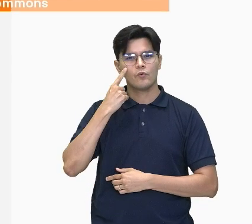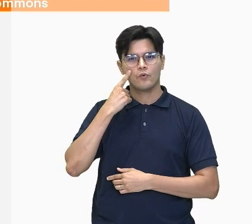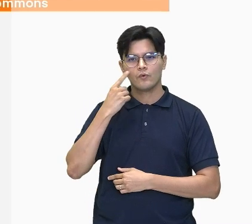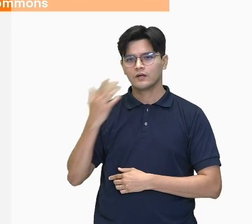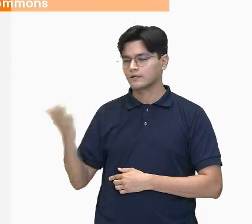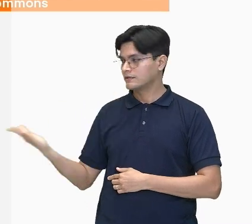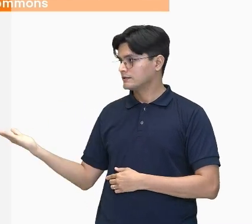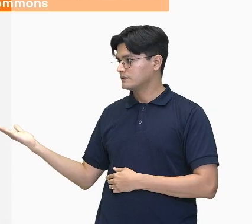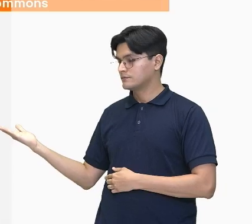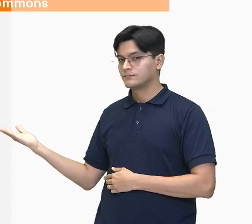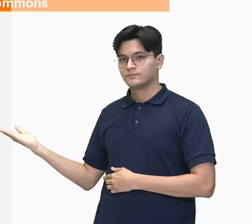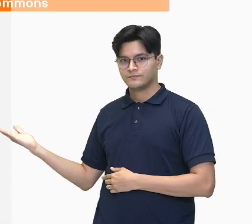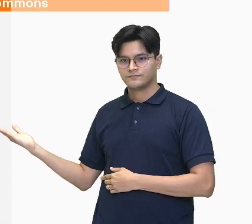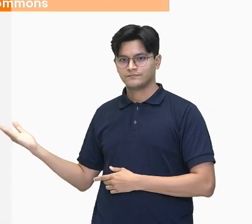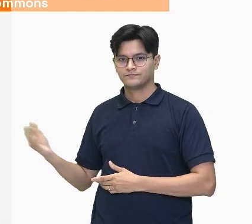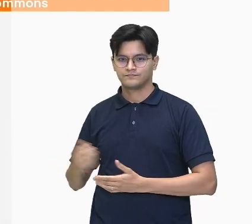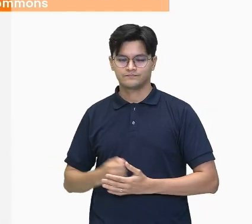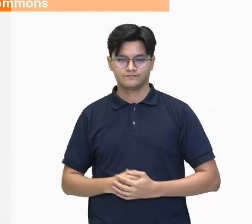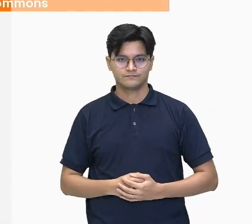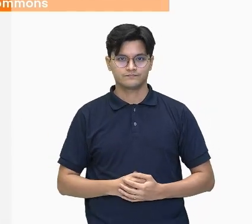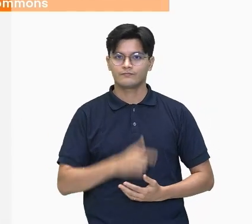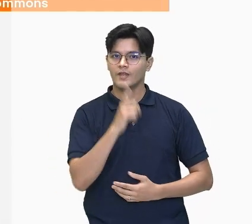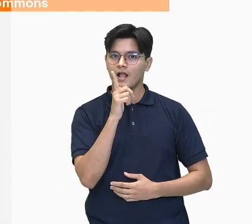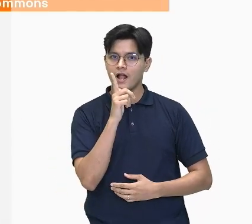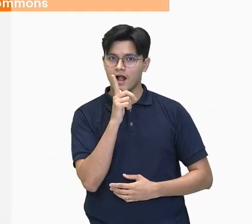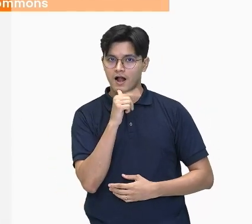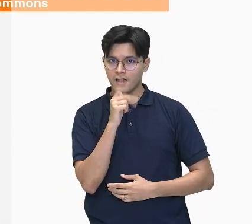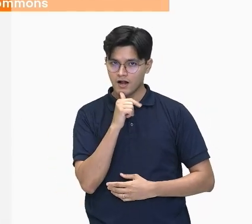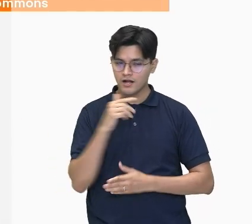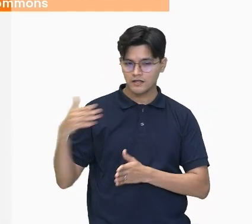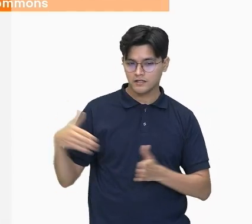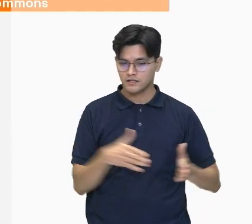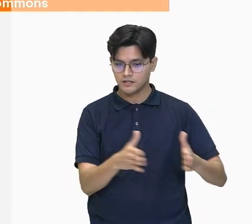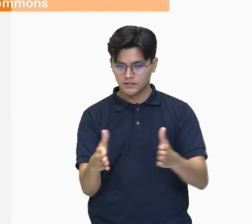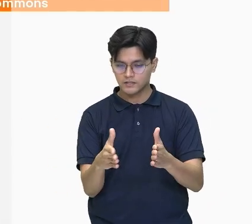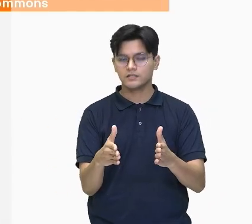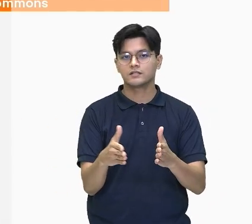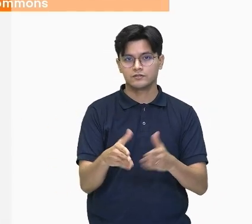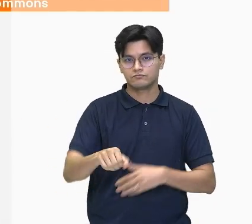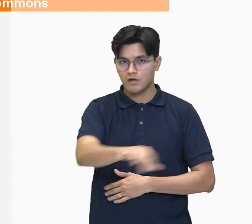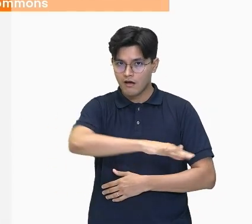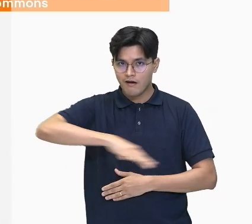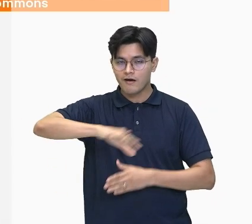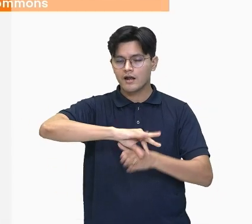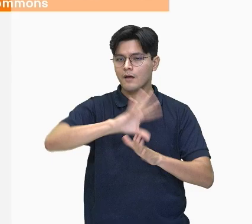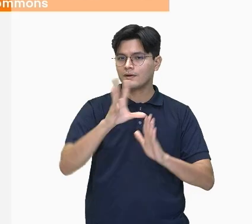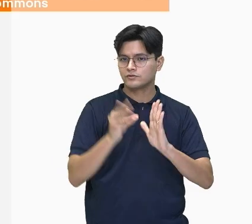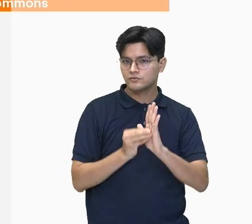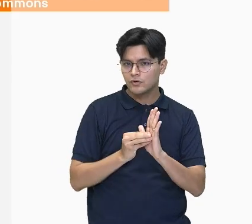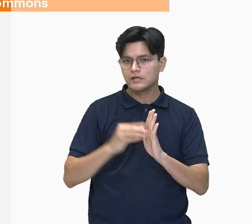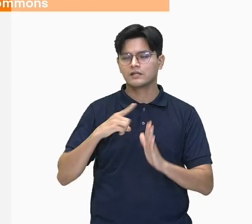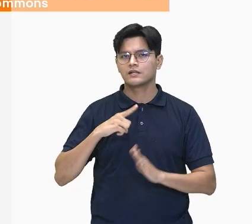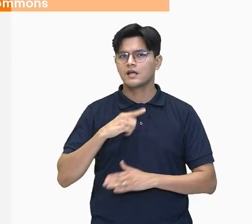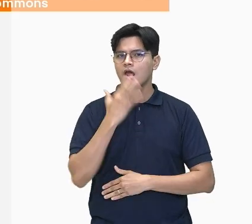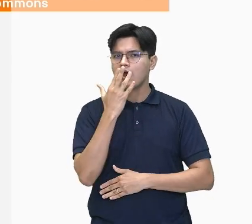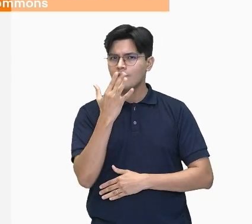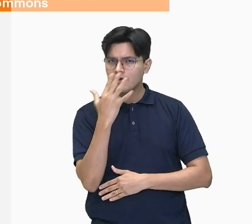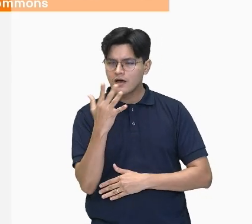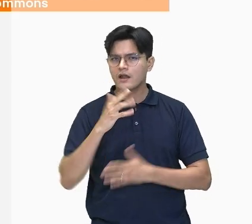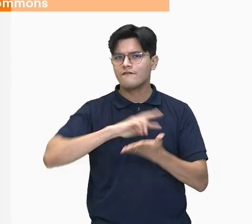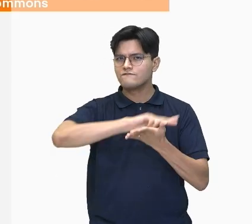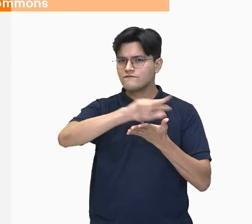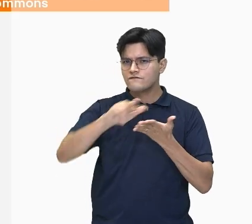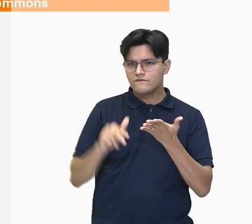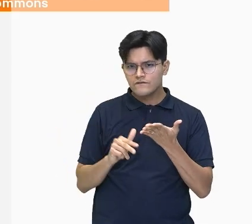que as águas dos rios da bacia amazônica, eles apresentam diferentes propriedades,